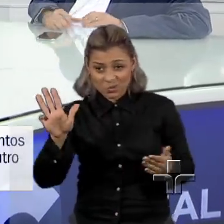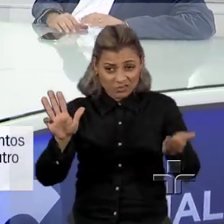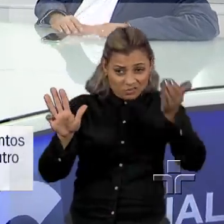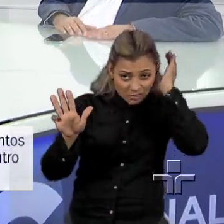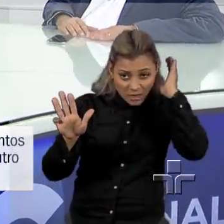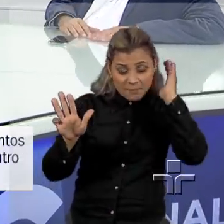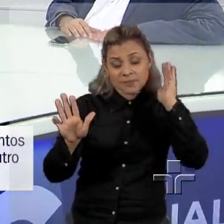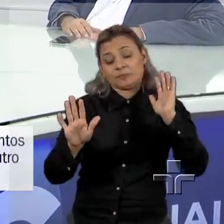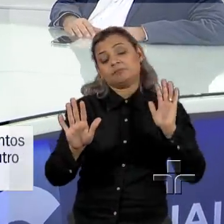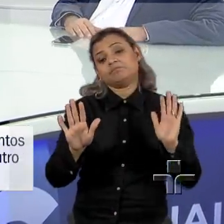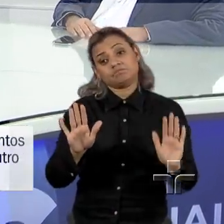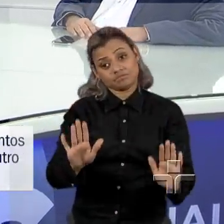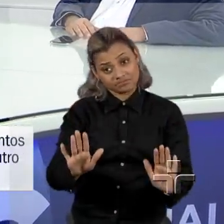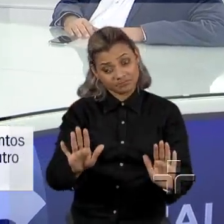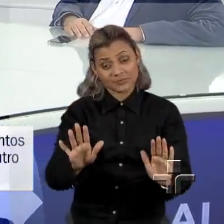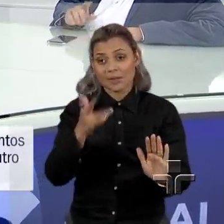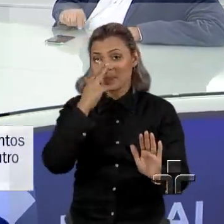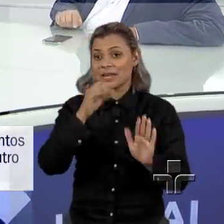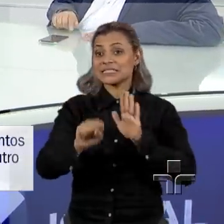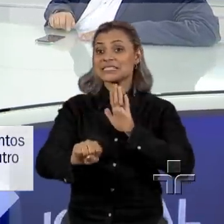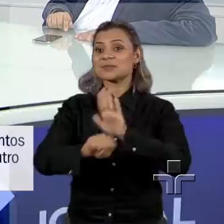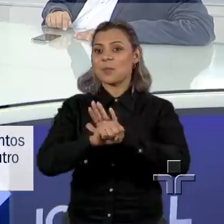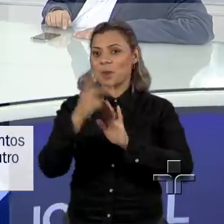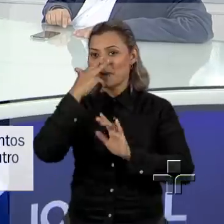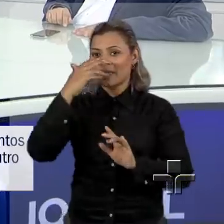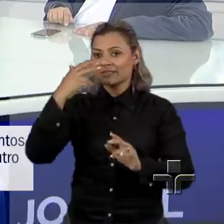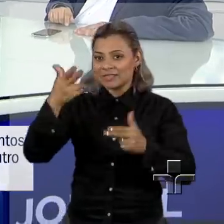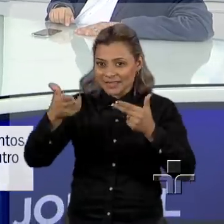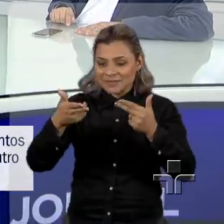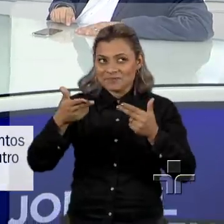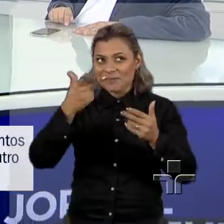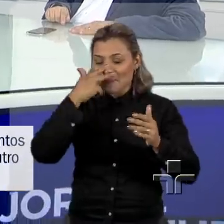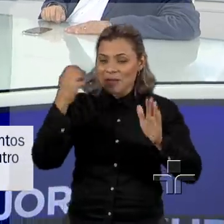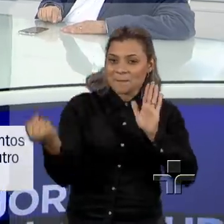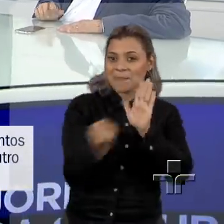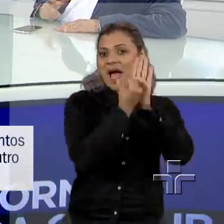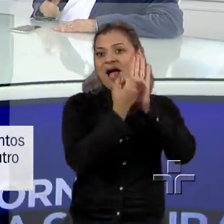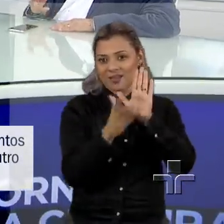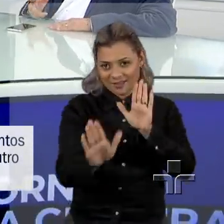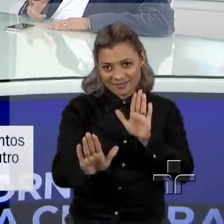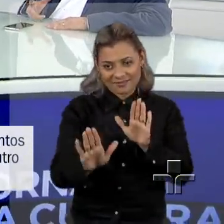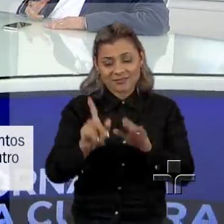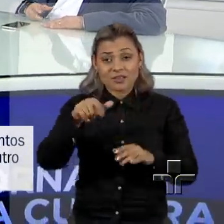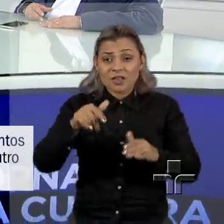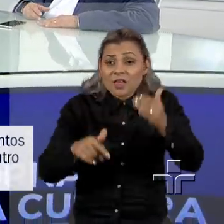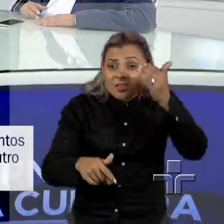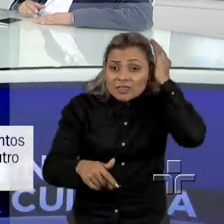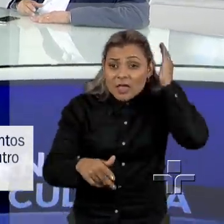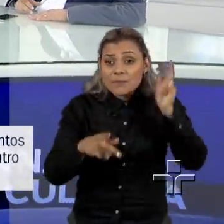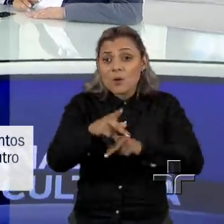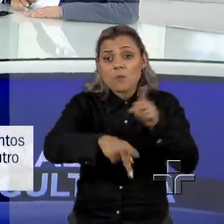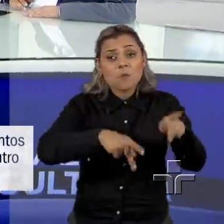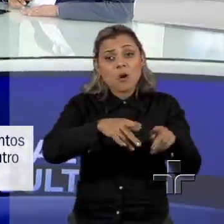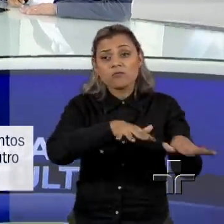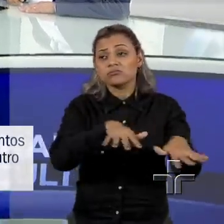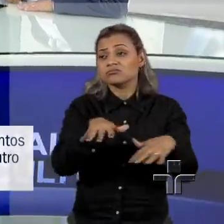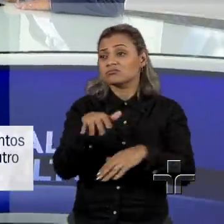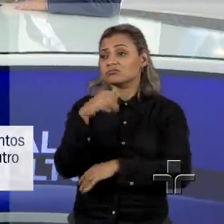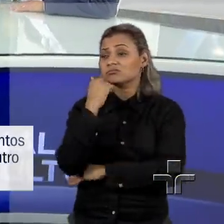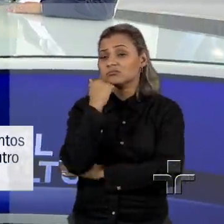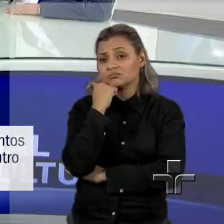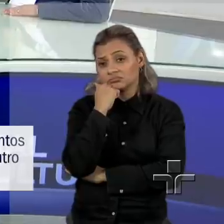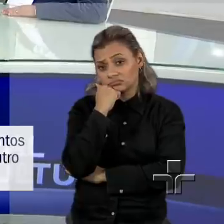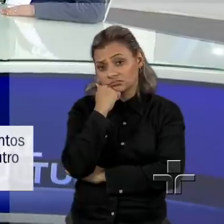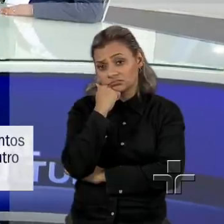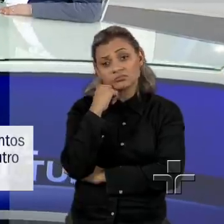fala, inclusive me parece que a prisão do Temer, ela é recebida pela população como